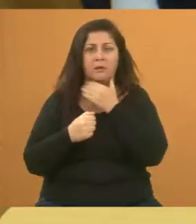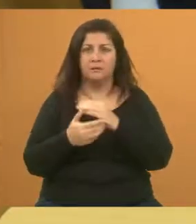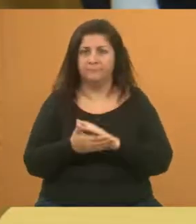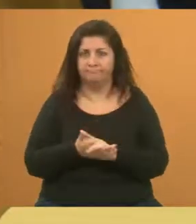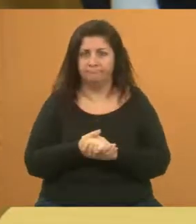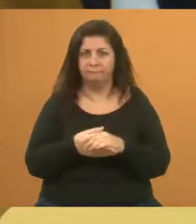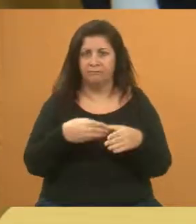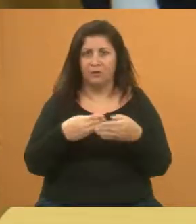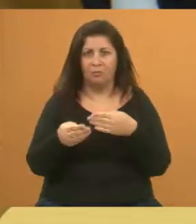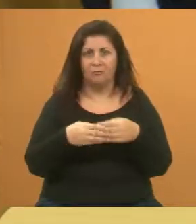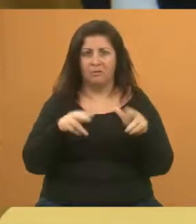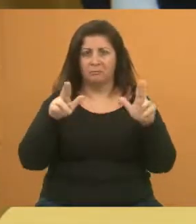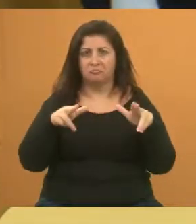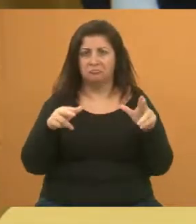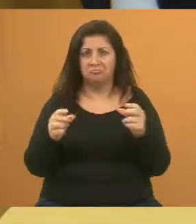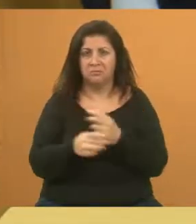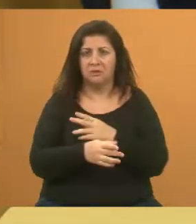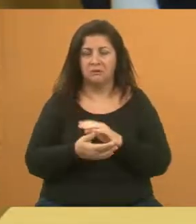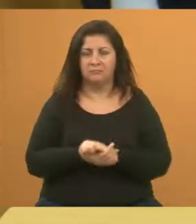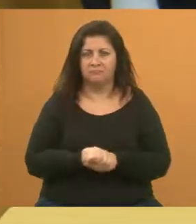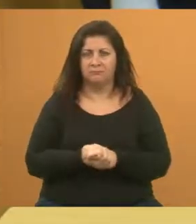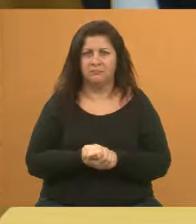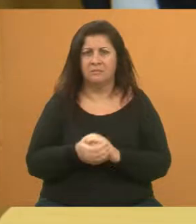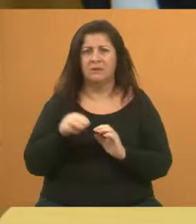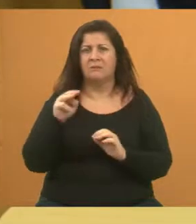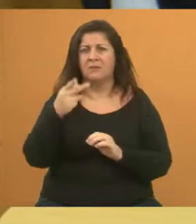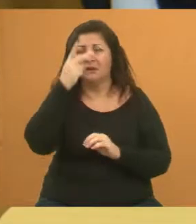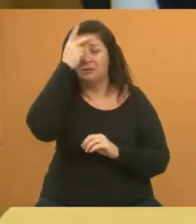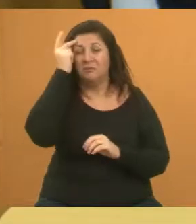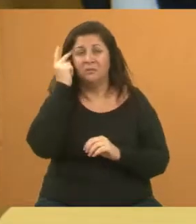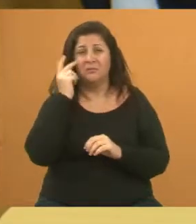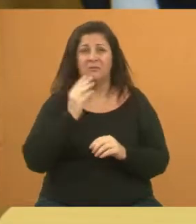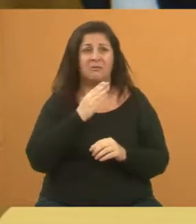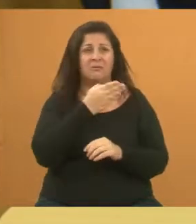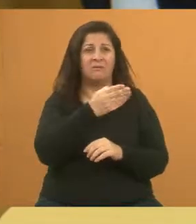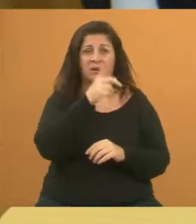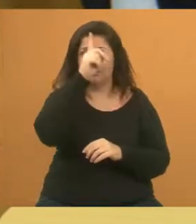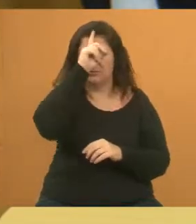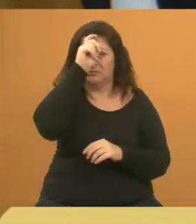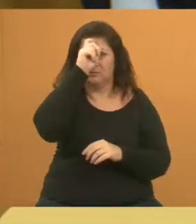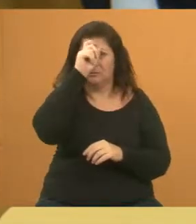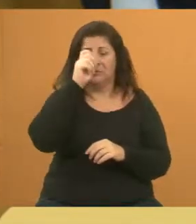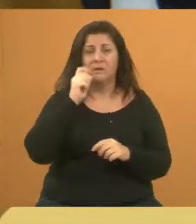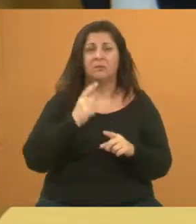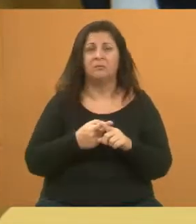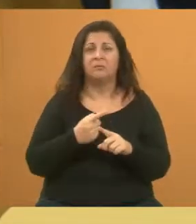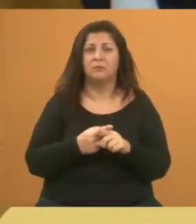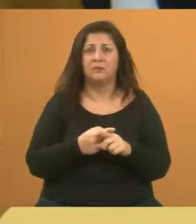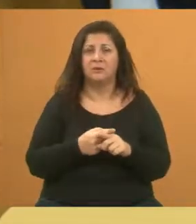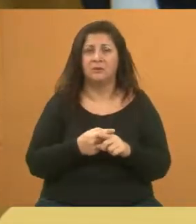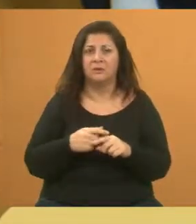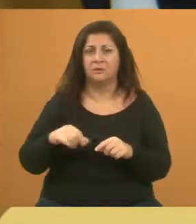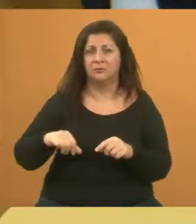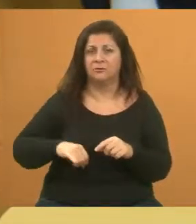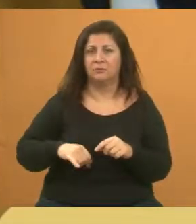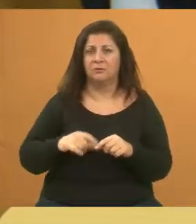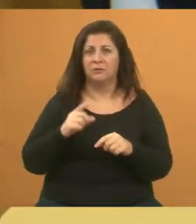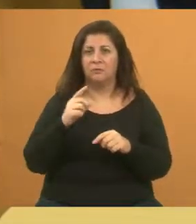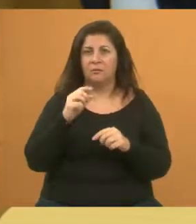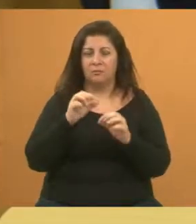é indestrutível. Milhares de pessoas vão parar no pronto-socorro todos os anos por ferimentos causados por